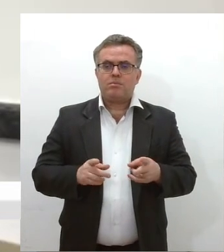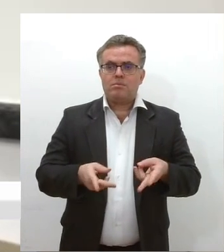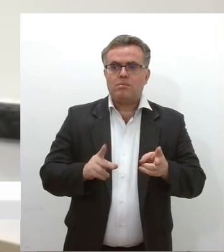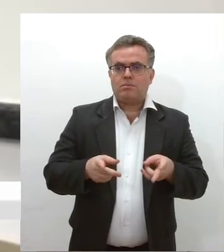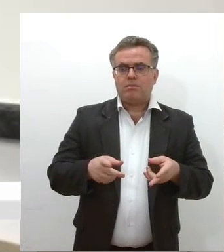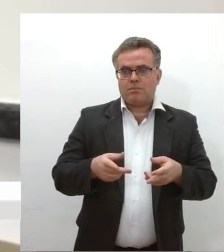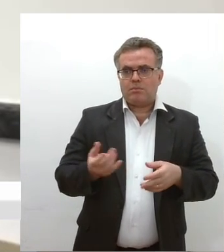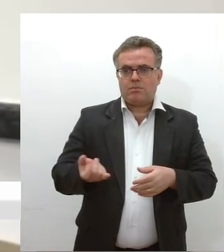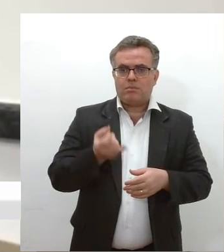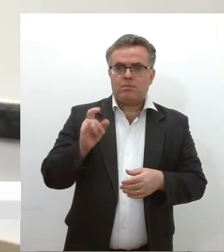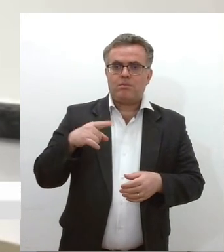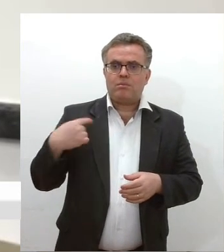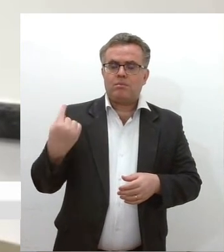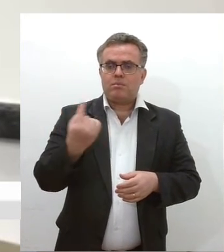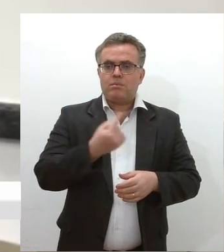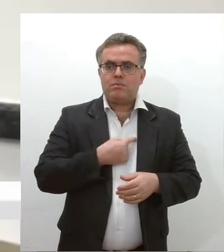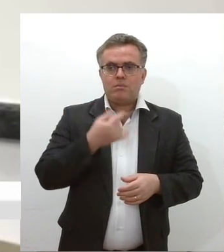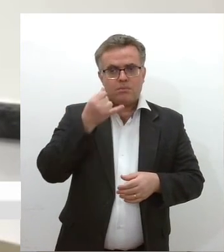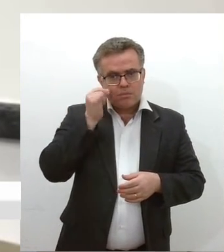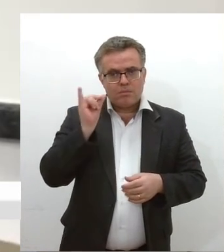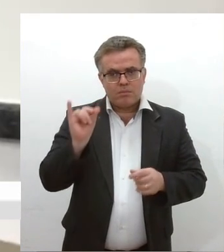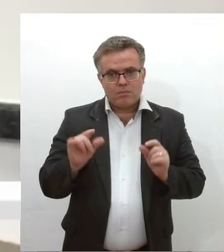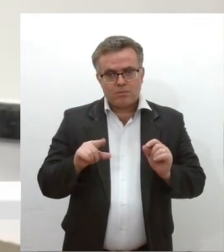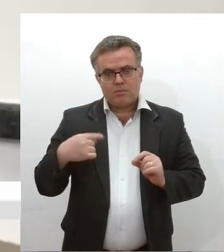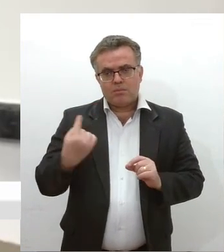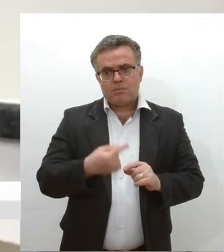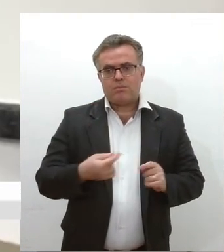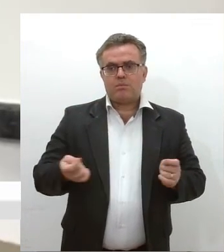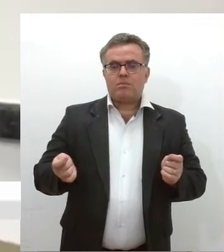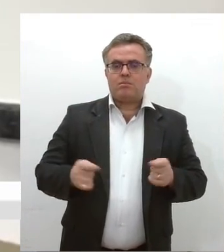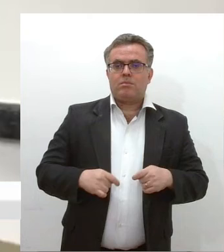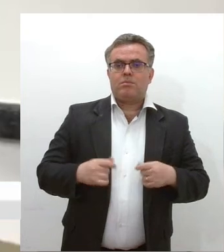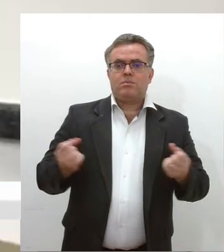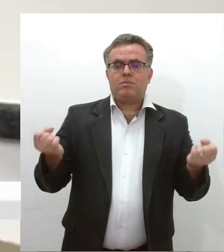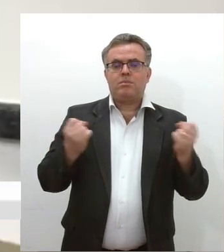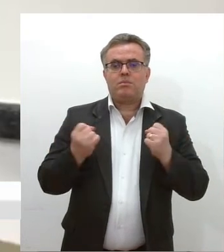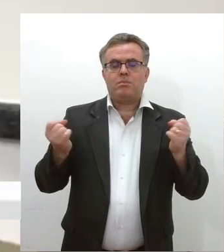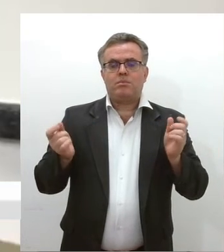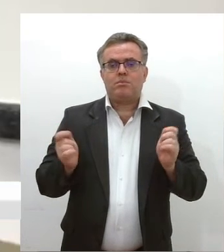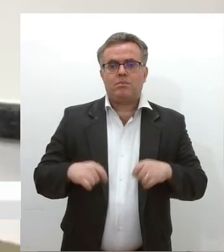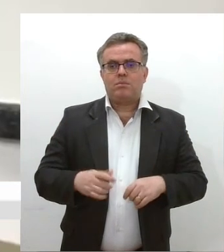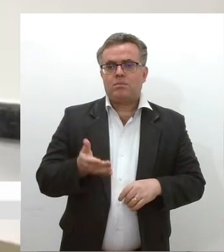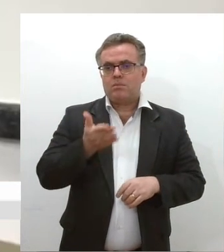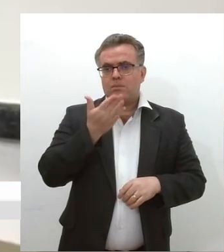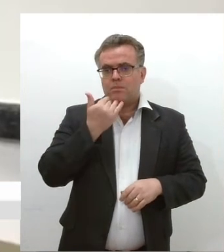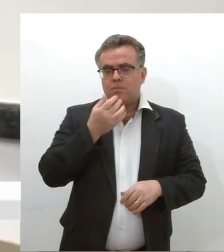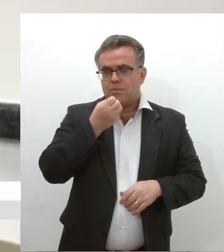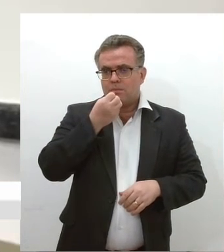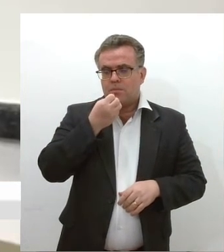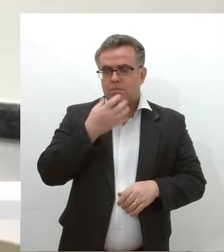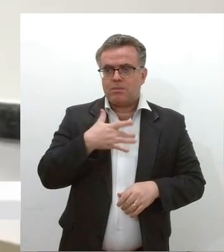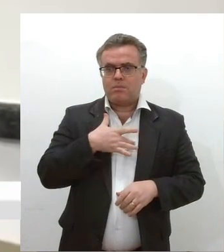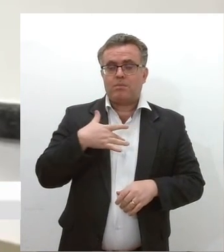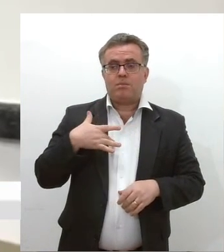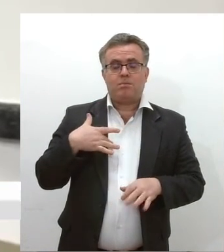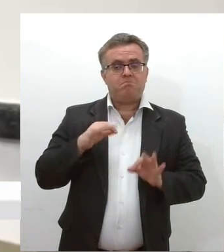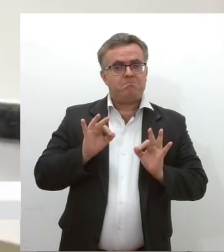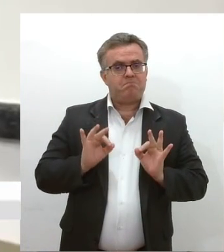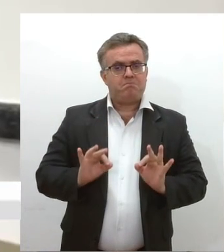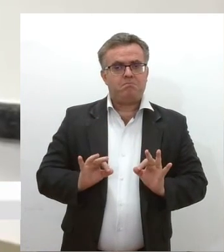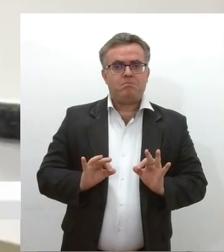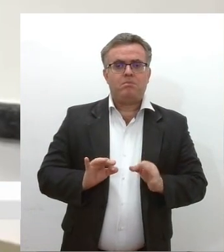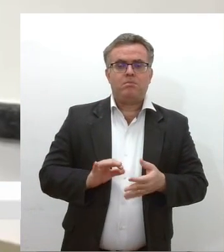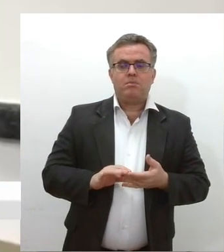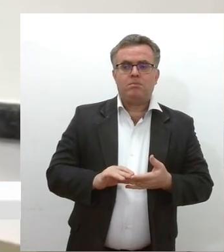que a gente tente prevenir. E a maneira que a gente tem que prevenir é fazer atividade física, alimentação mais saudável possível,